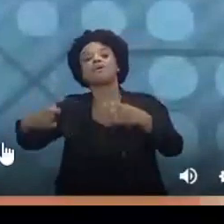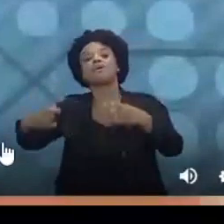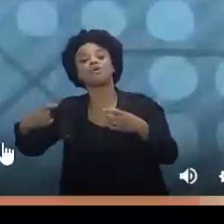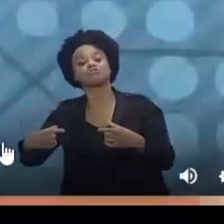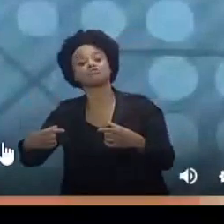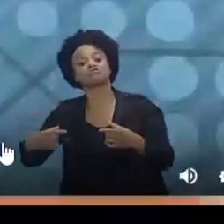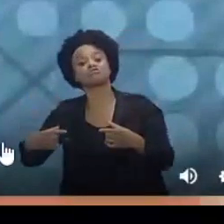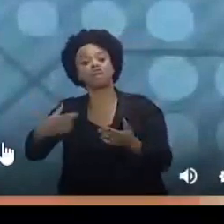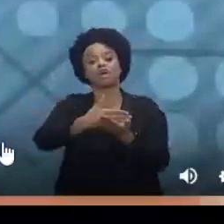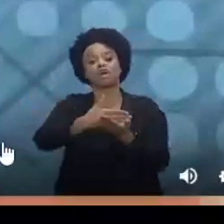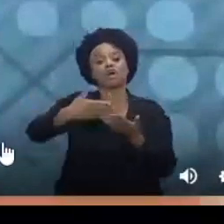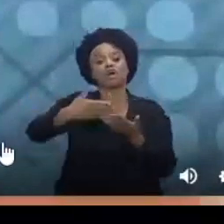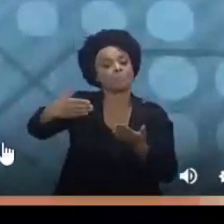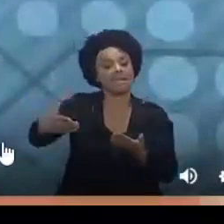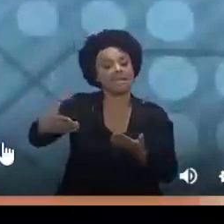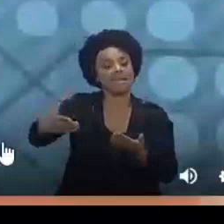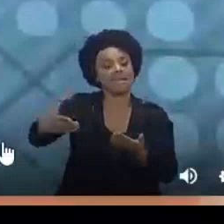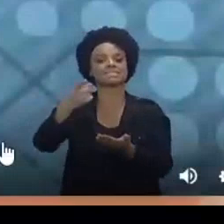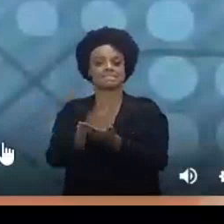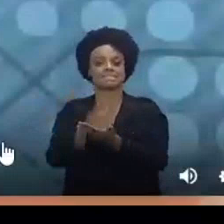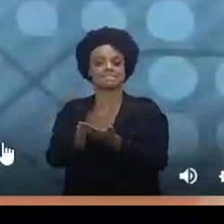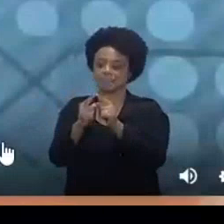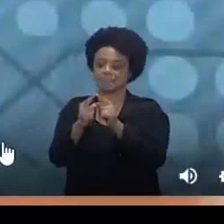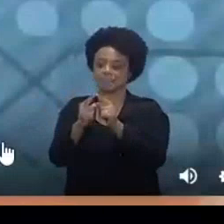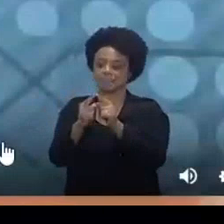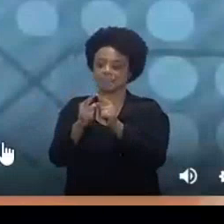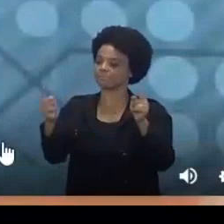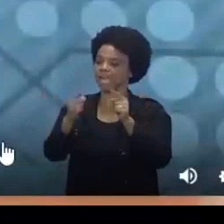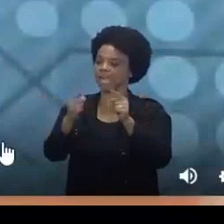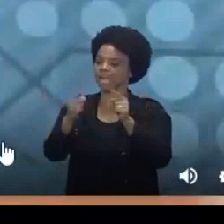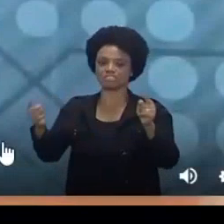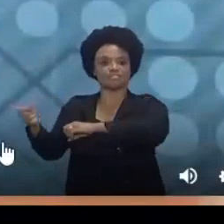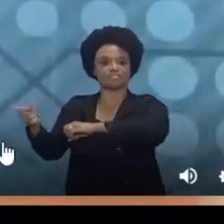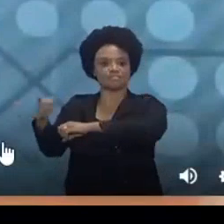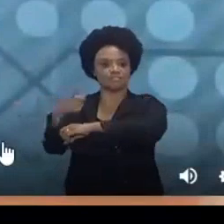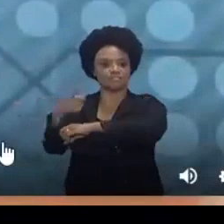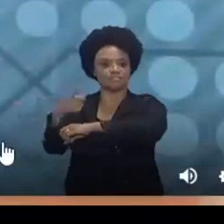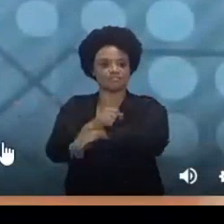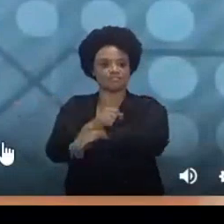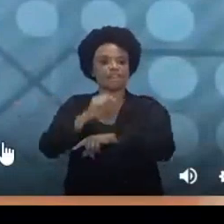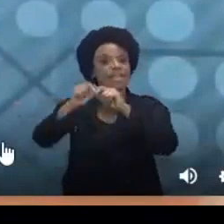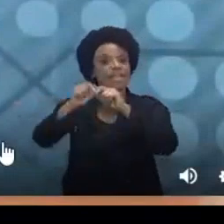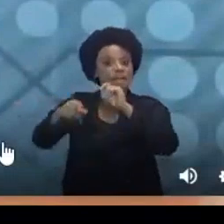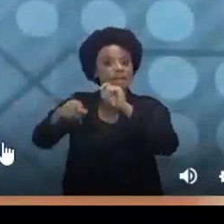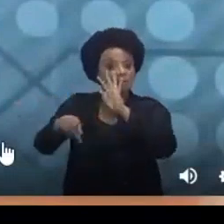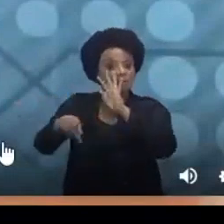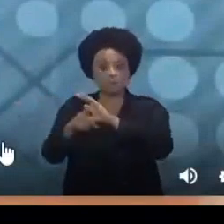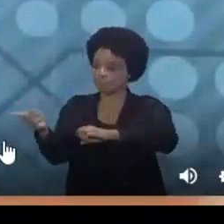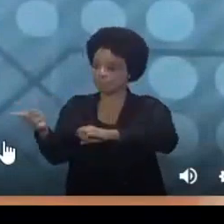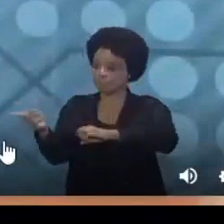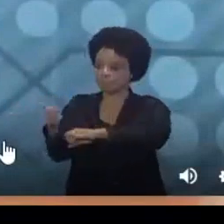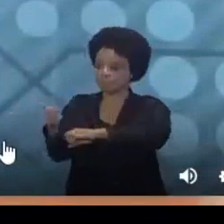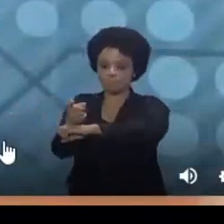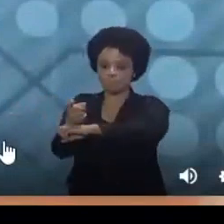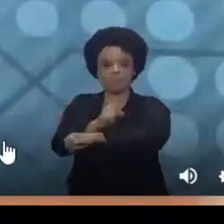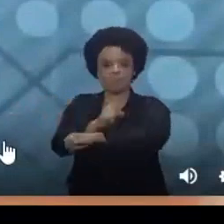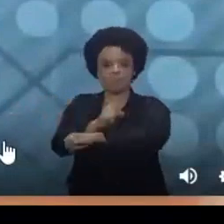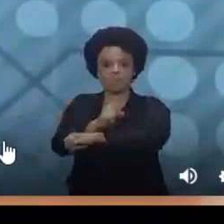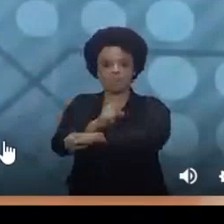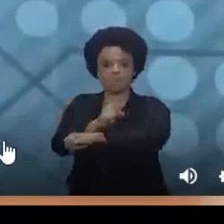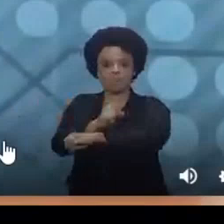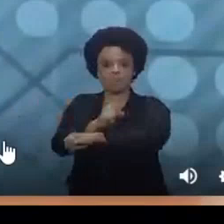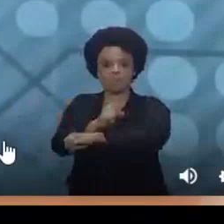sai de uma medida da velocidade. que por sua vez sai de uma